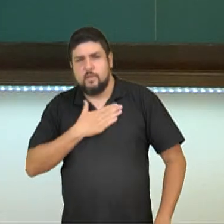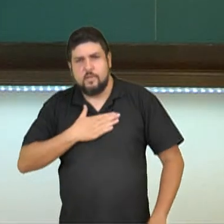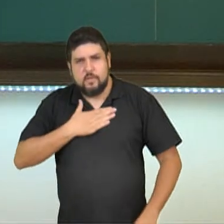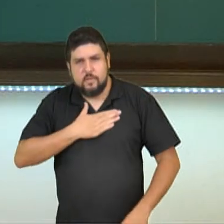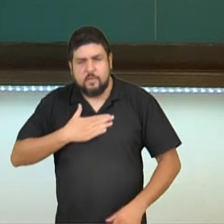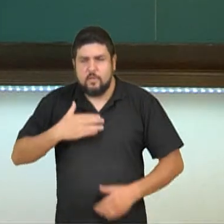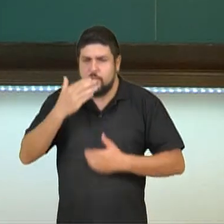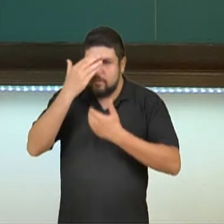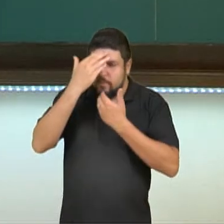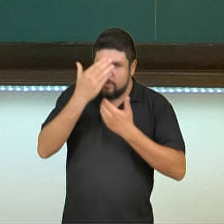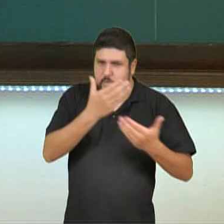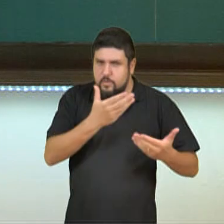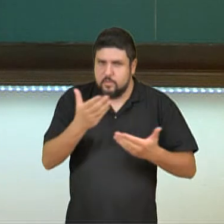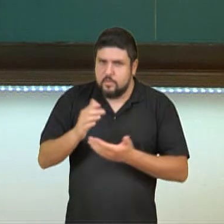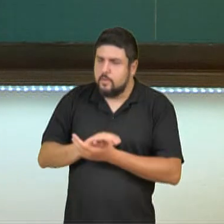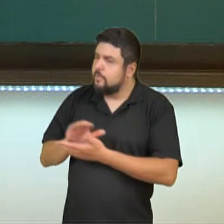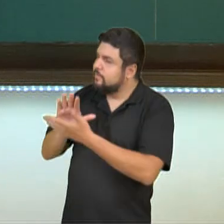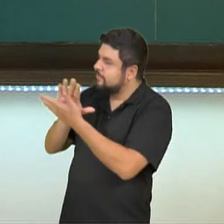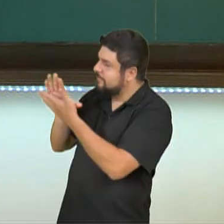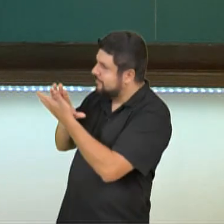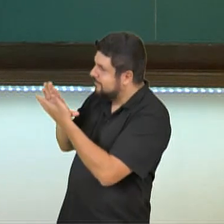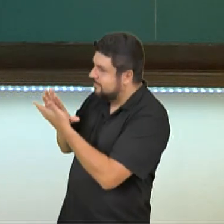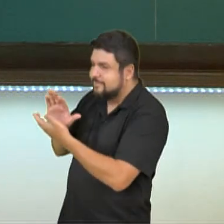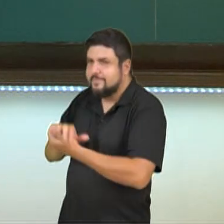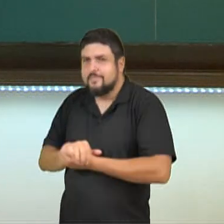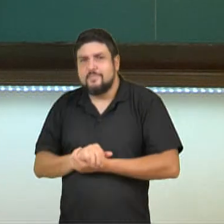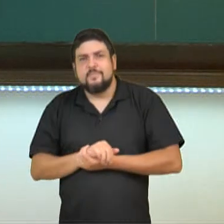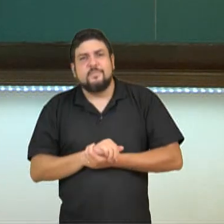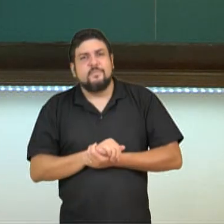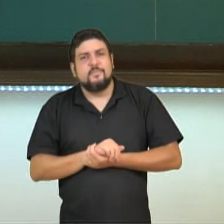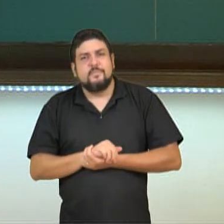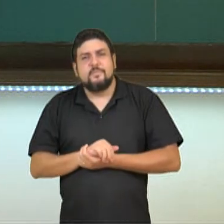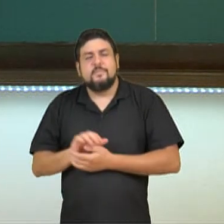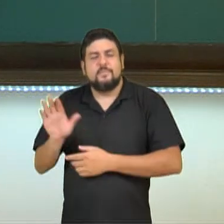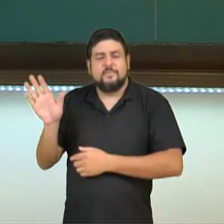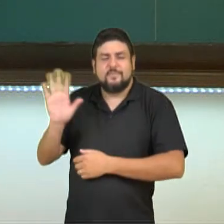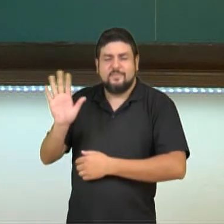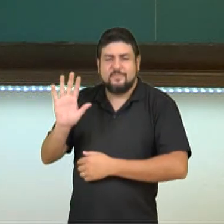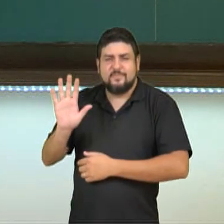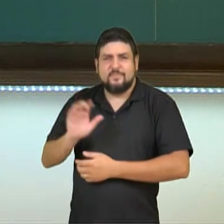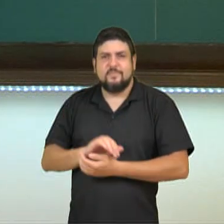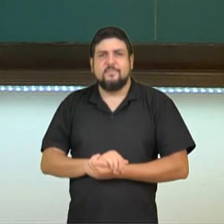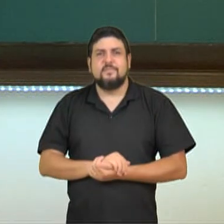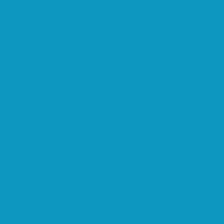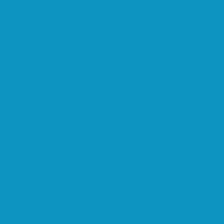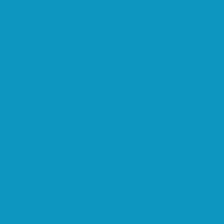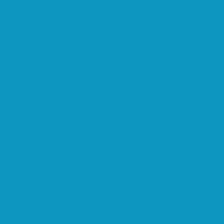agradeço a presença de todos. Paulo, muito obrigada. Pessoal, e até a próxima.